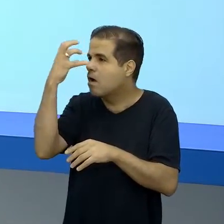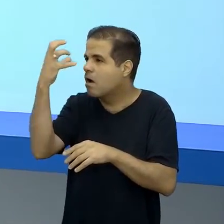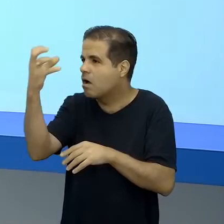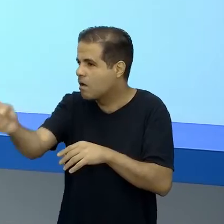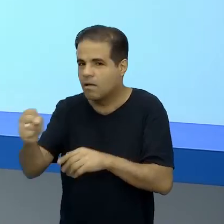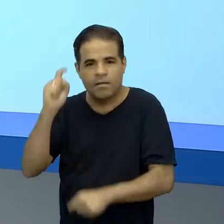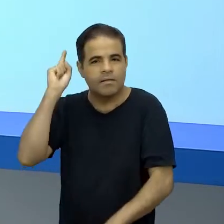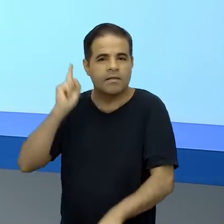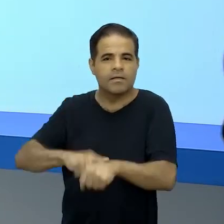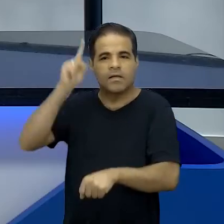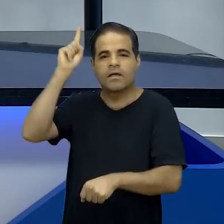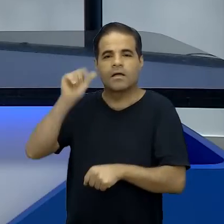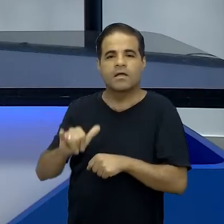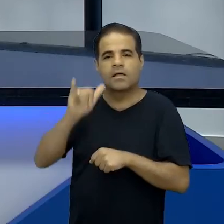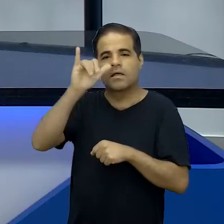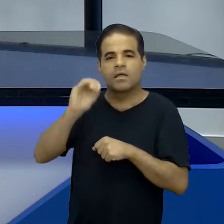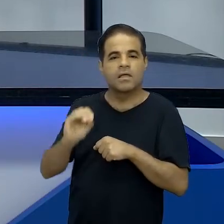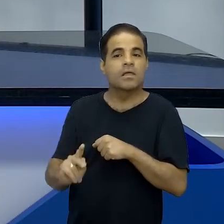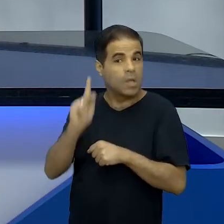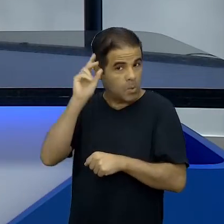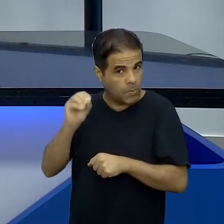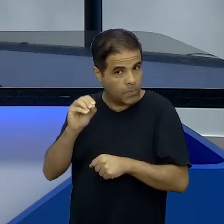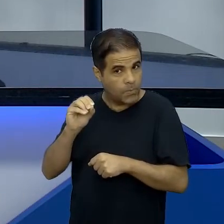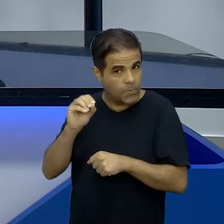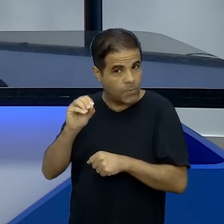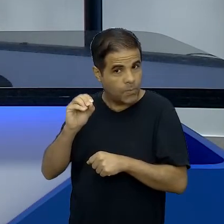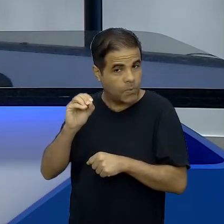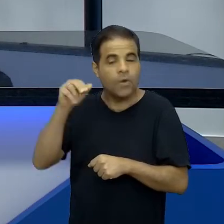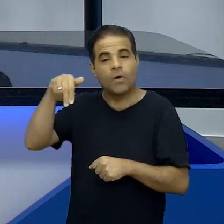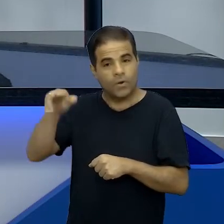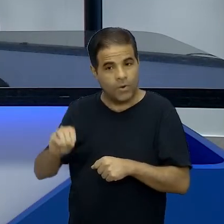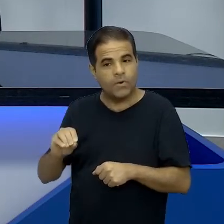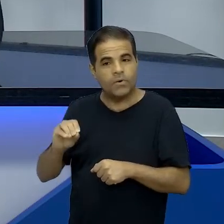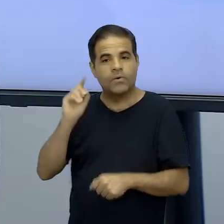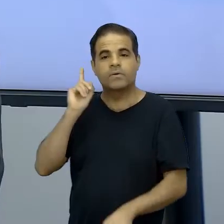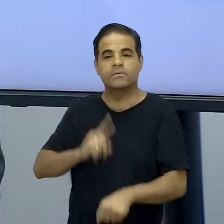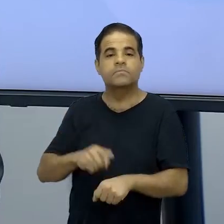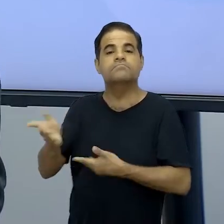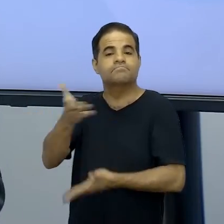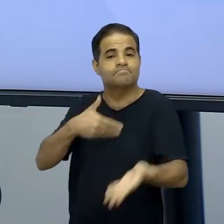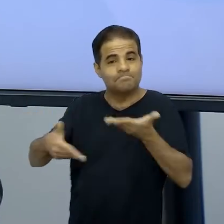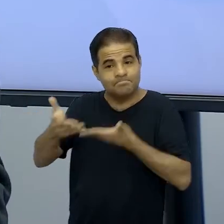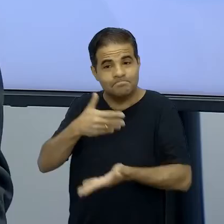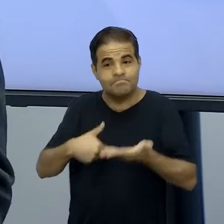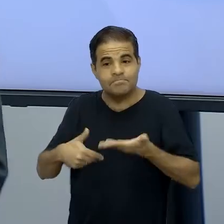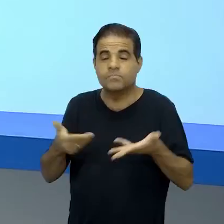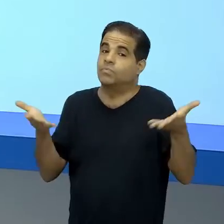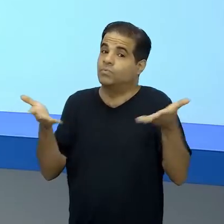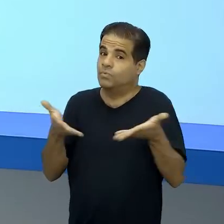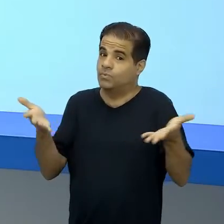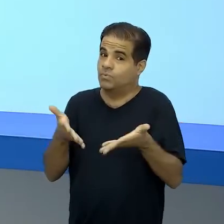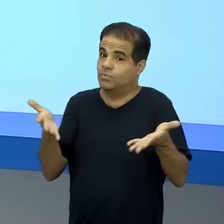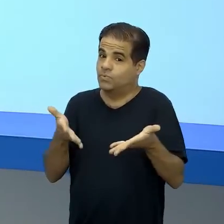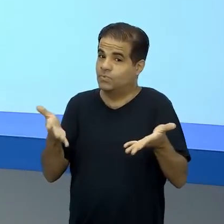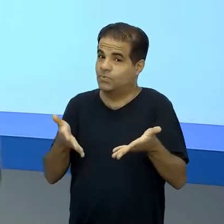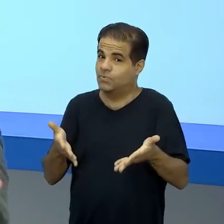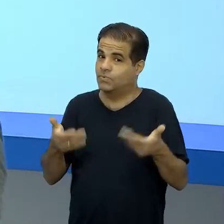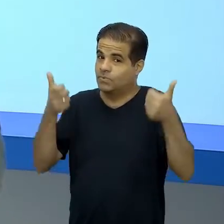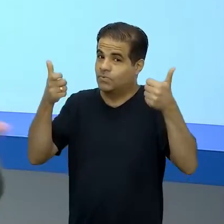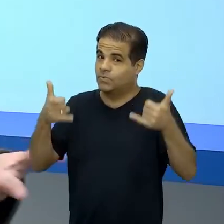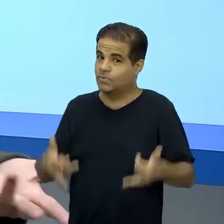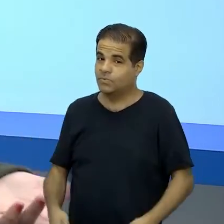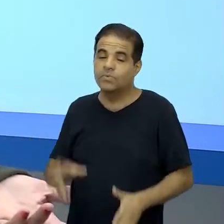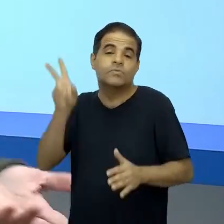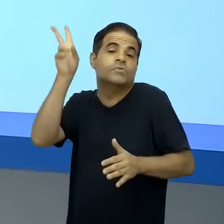pela Yoko Ono. É por isso. Só o que a gente falou, né? As relações Hoje eu estou... hoje é